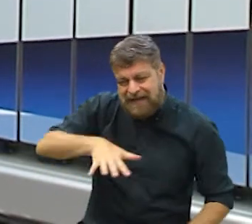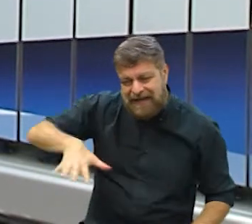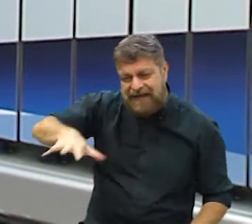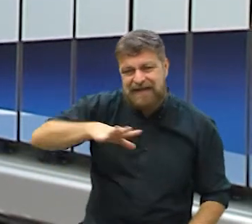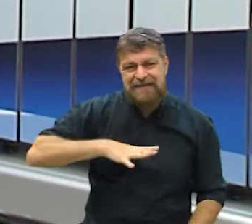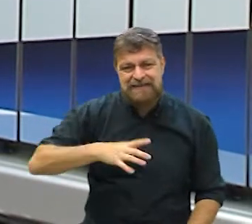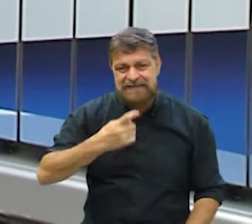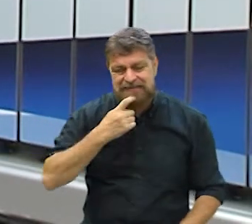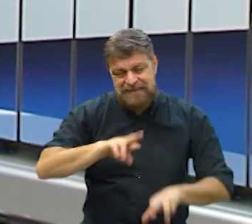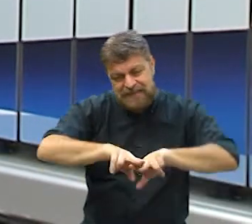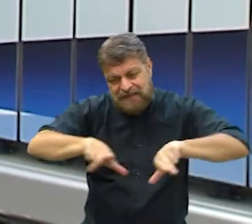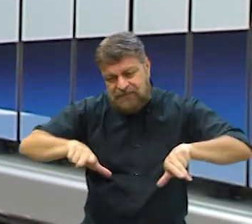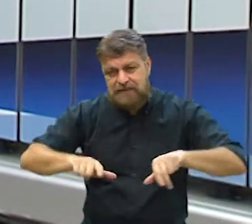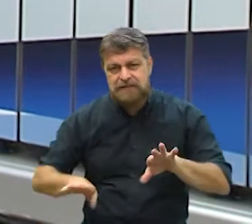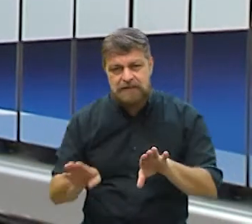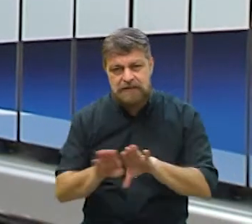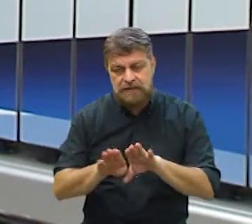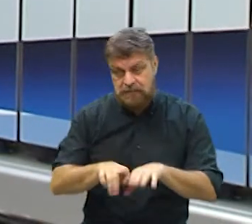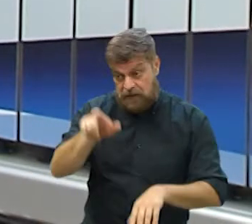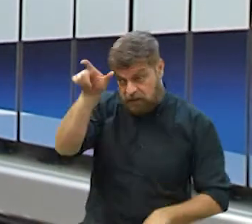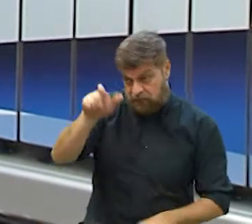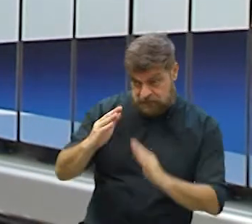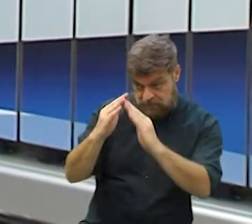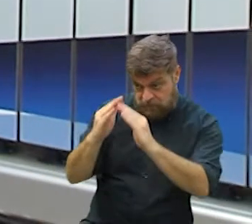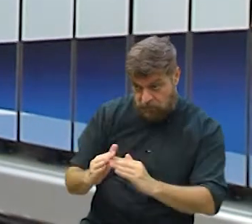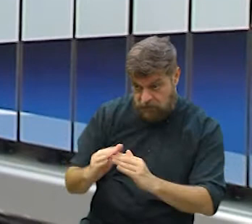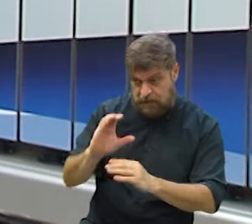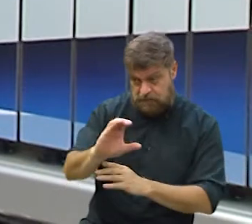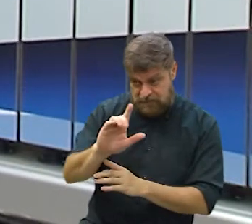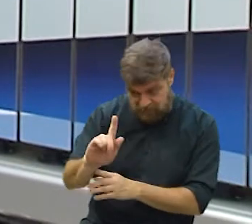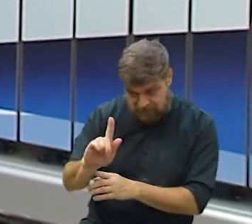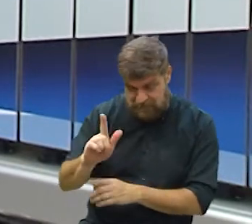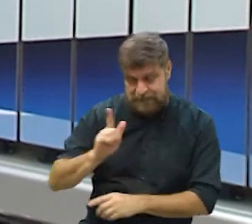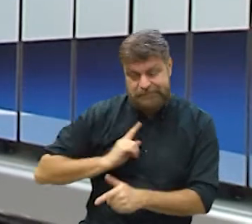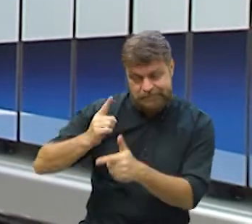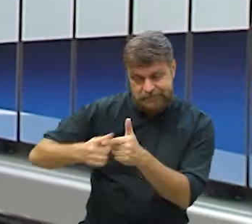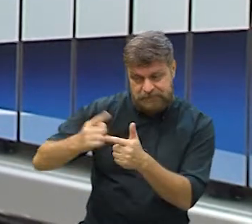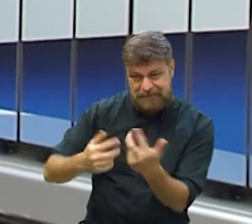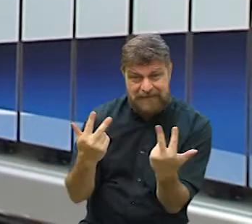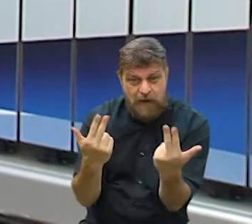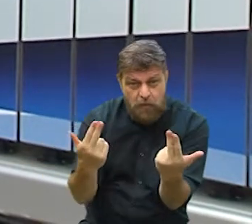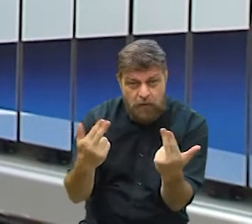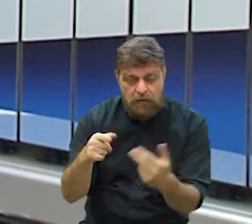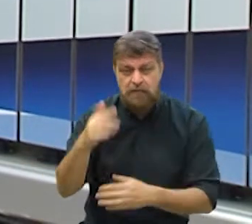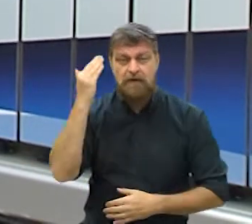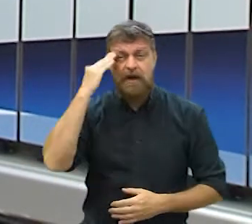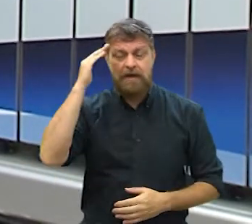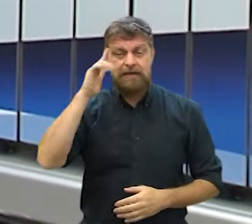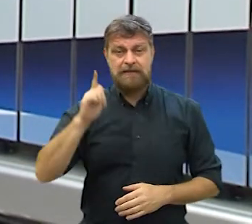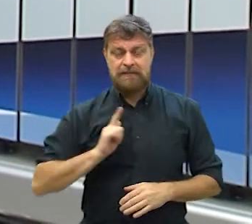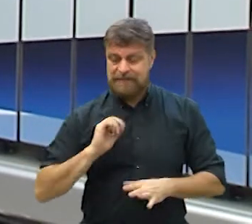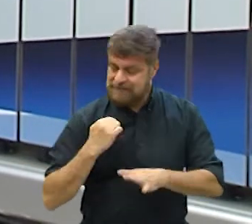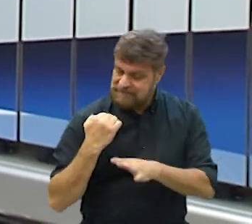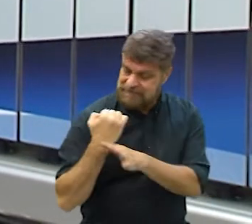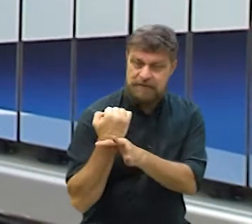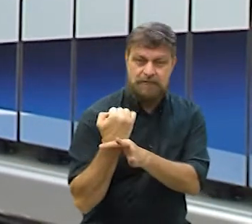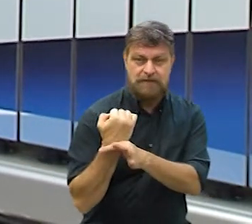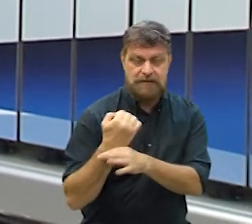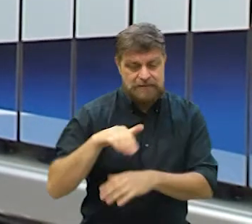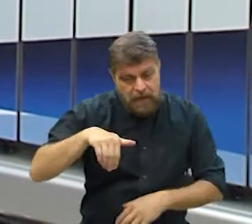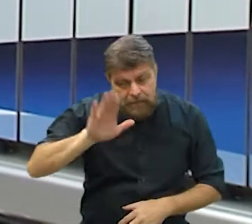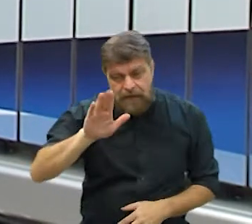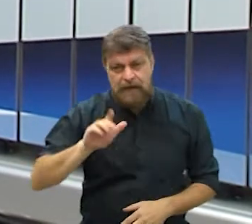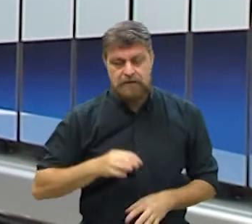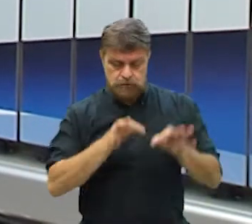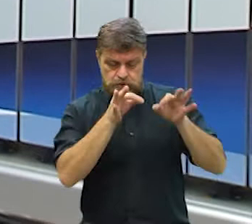acontece em muitas áreas da cidade, inclusive no distrito, né, onde o senhor mora, no Campo Grande. O senhor entende que, além de trazer mais